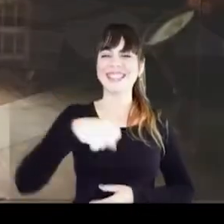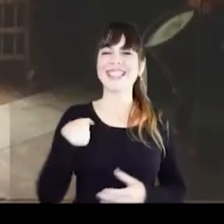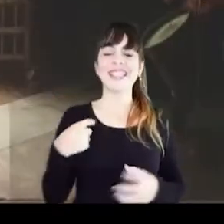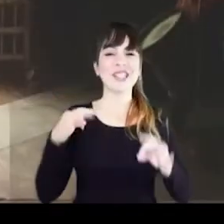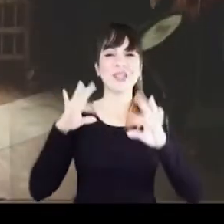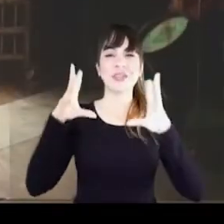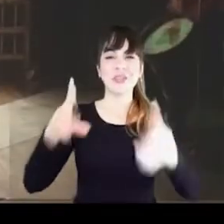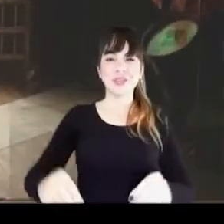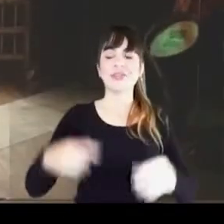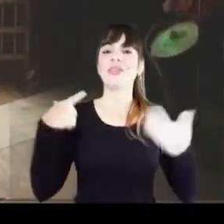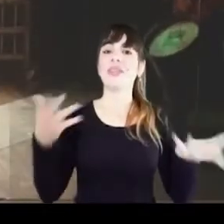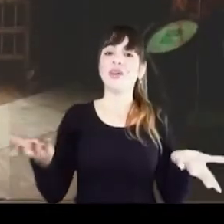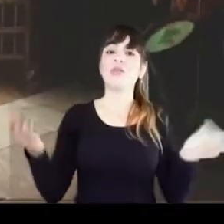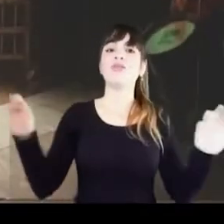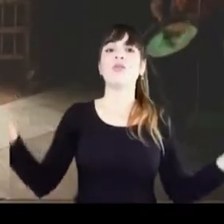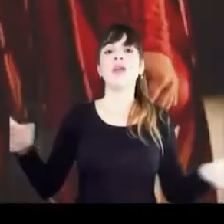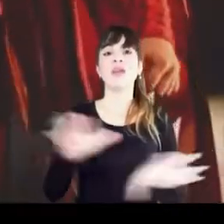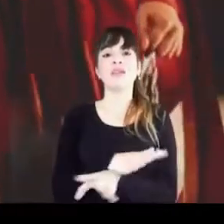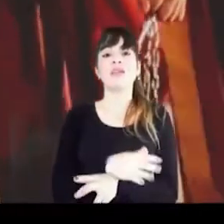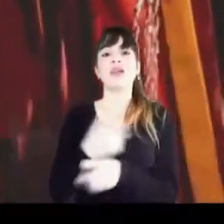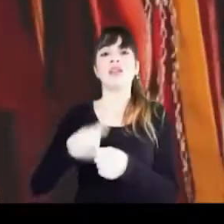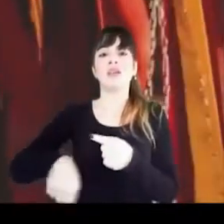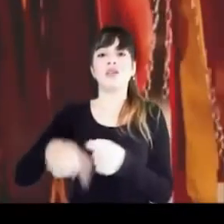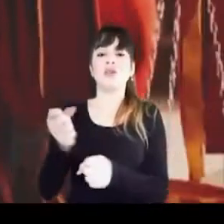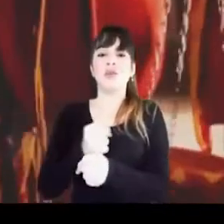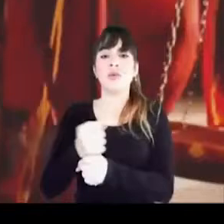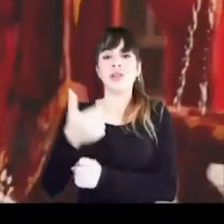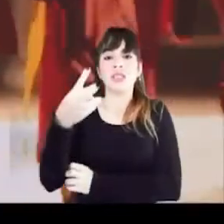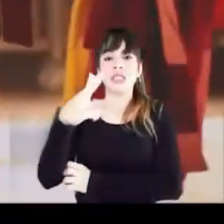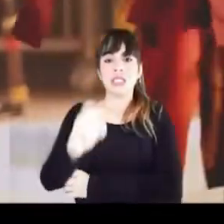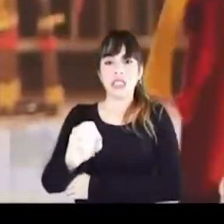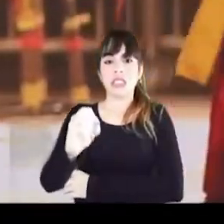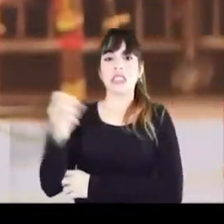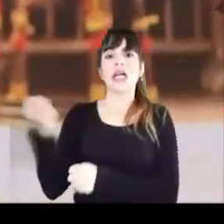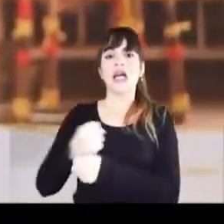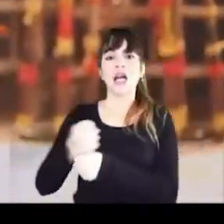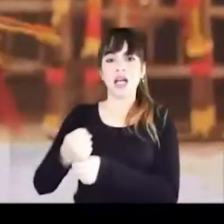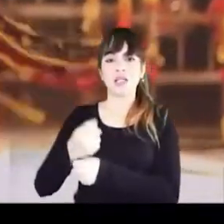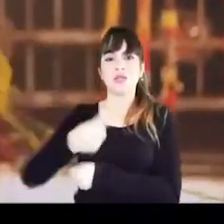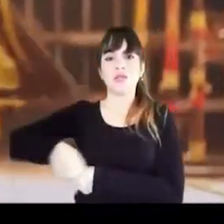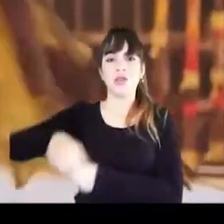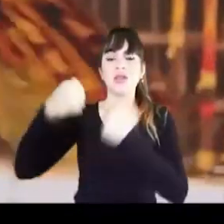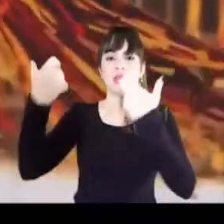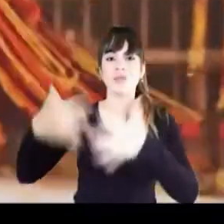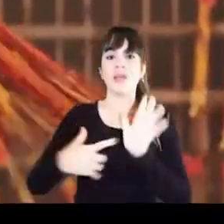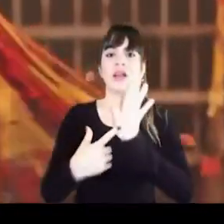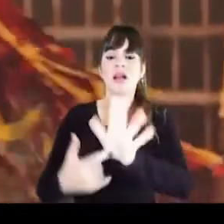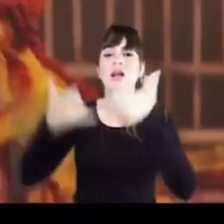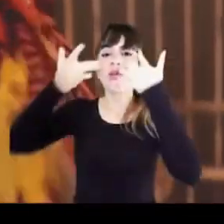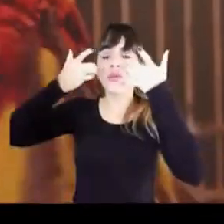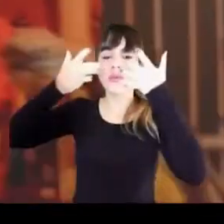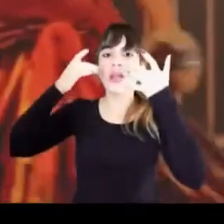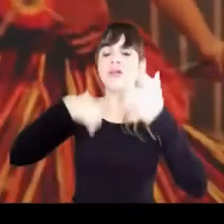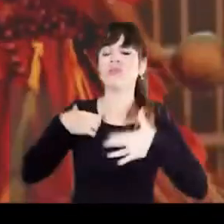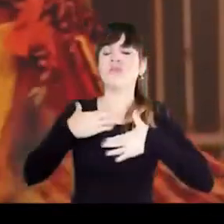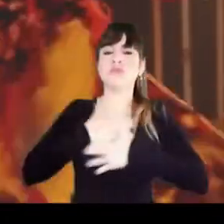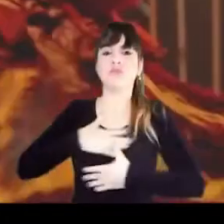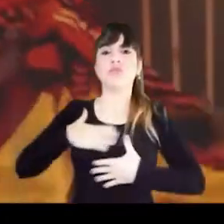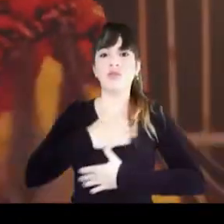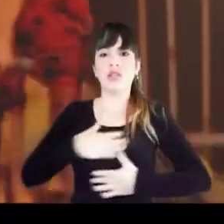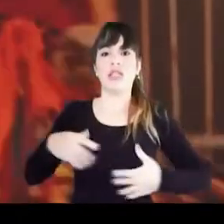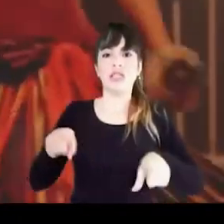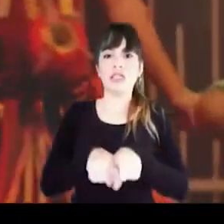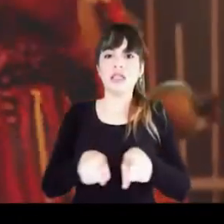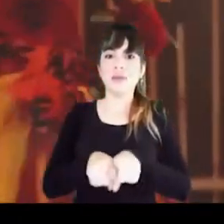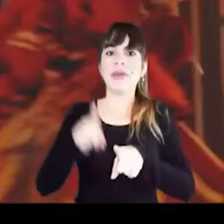Cena do espetáculo Iandê Tecorrá, 2018. Só para encerrar esse processo dos 30 anos, né, a gente encerra com um espetáculo que eu